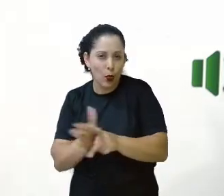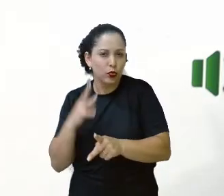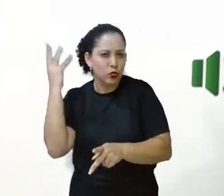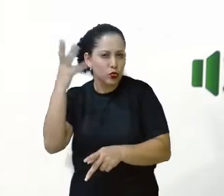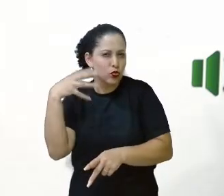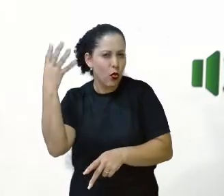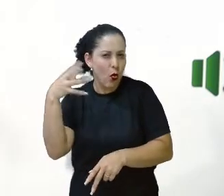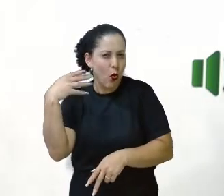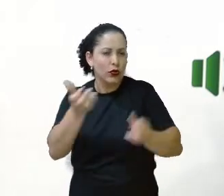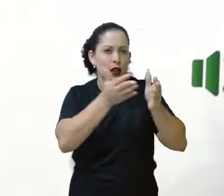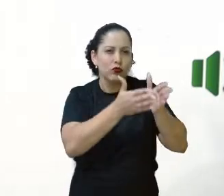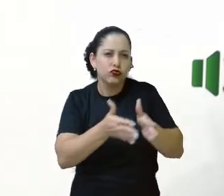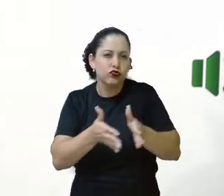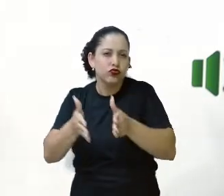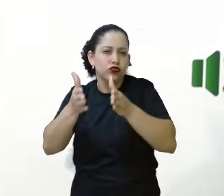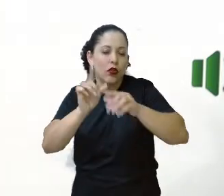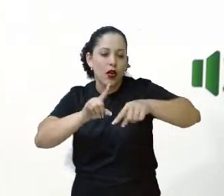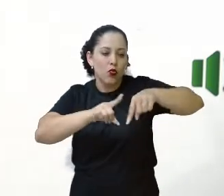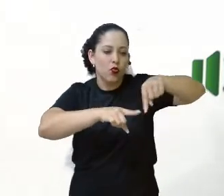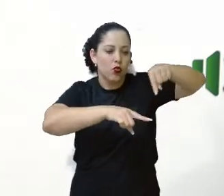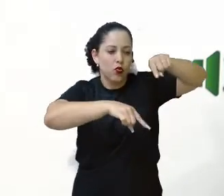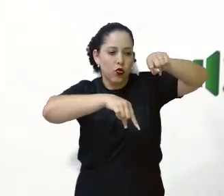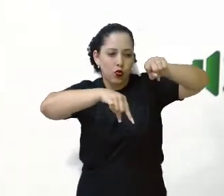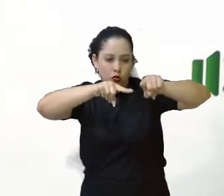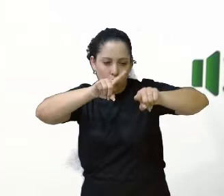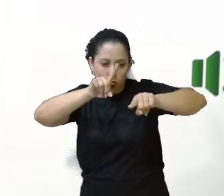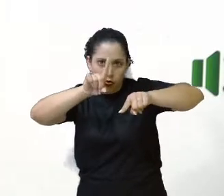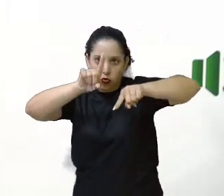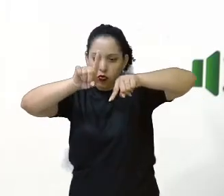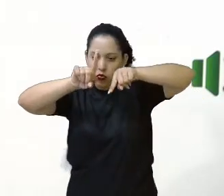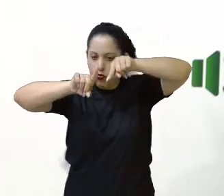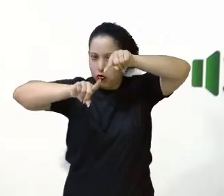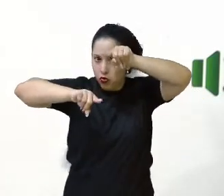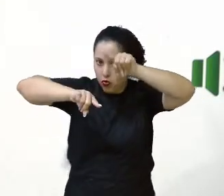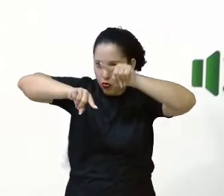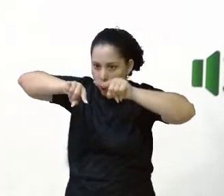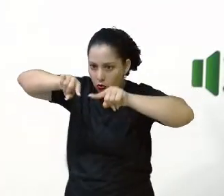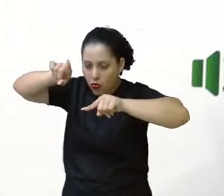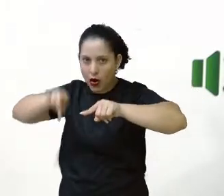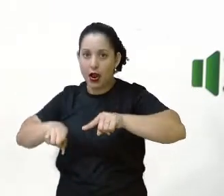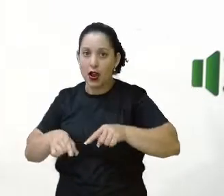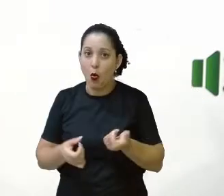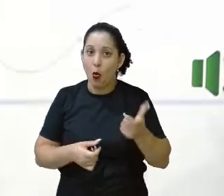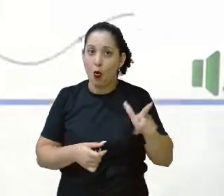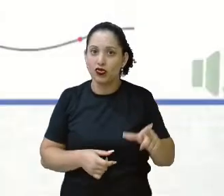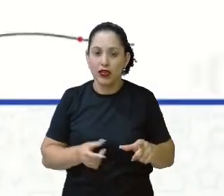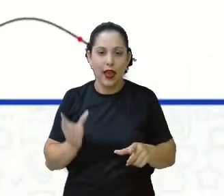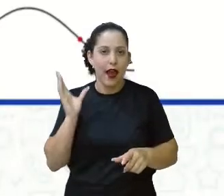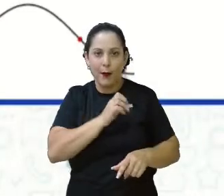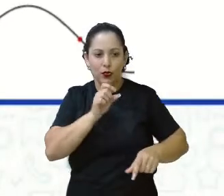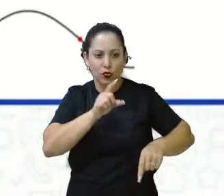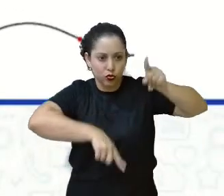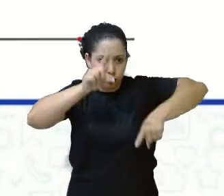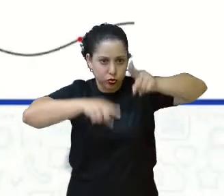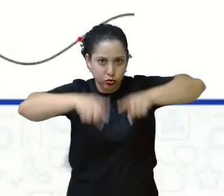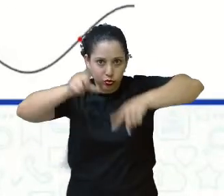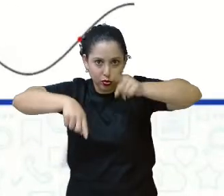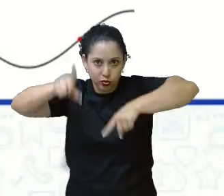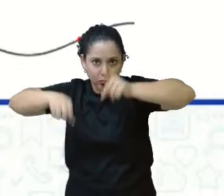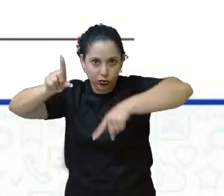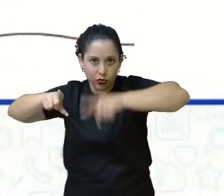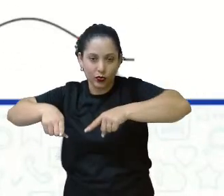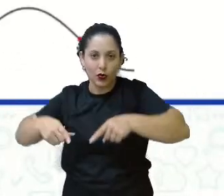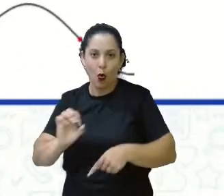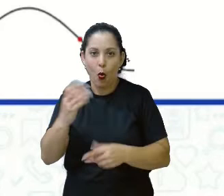são longos, que a onda vibra por um tempo maior, e sons que são curtos, como, por exemplo, uma sirene e uma